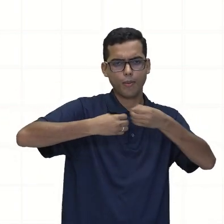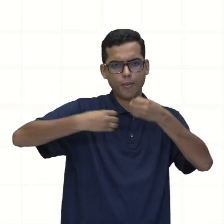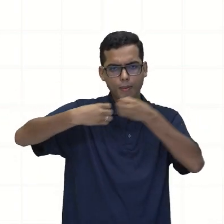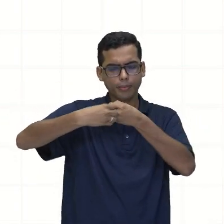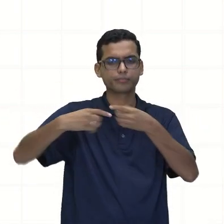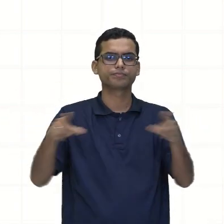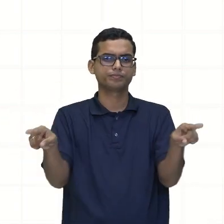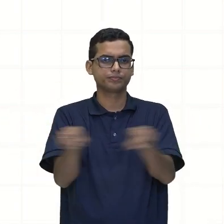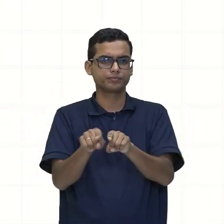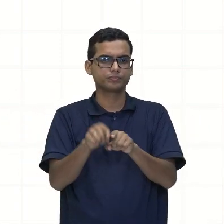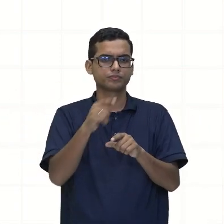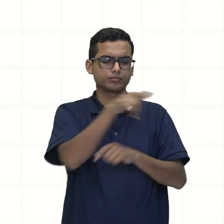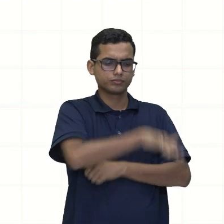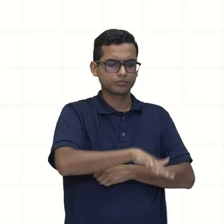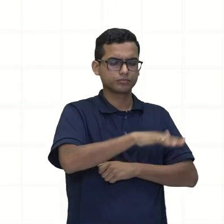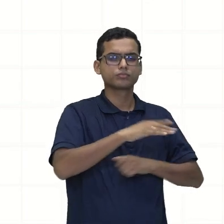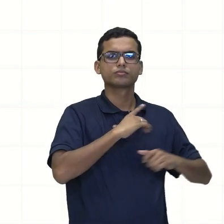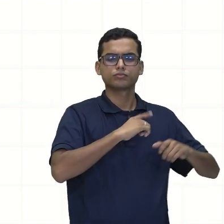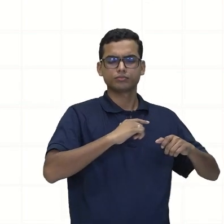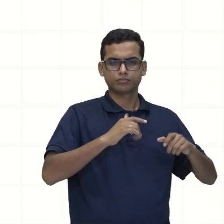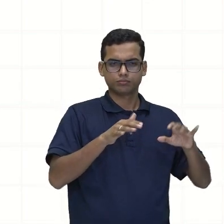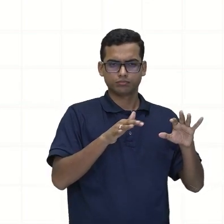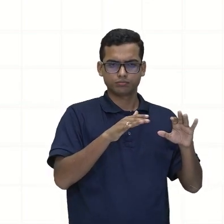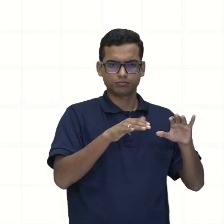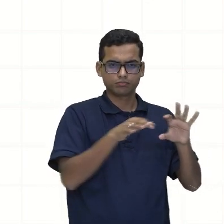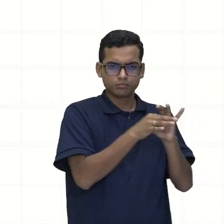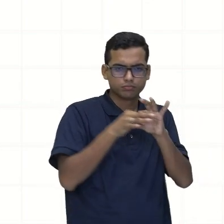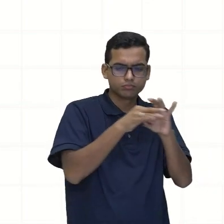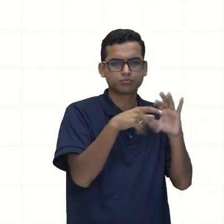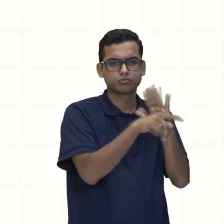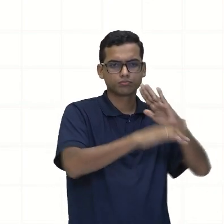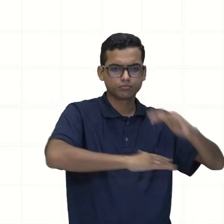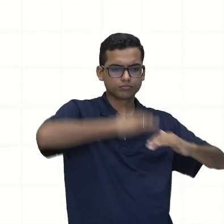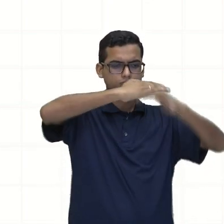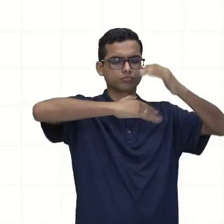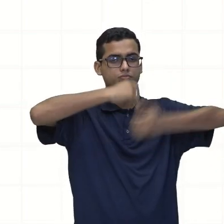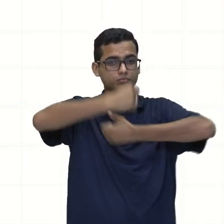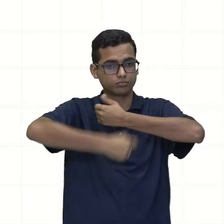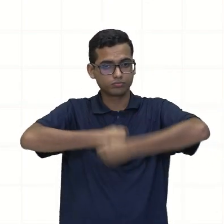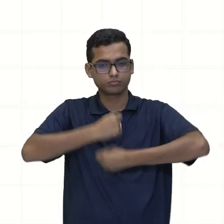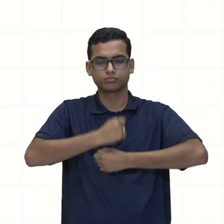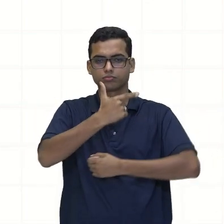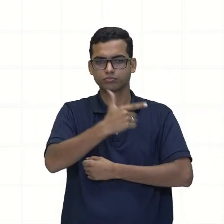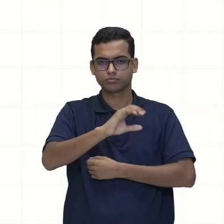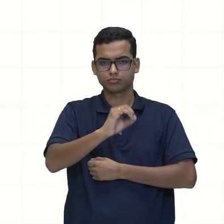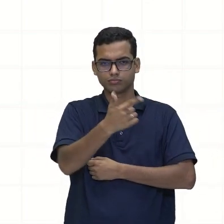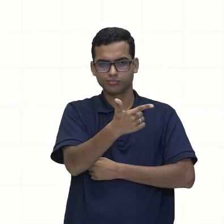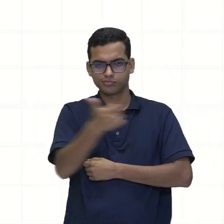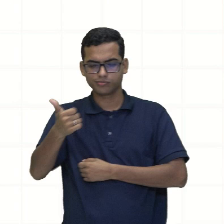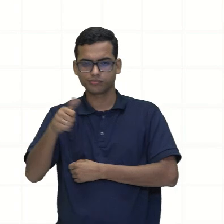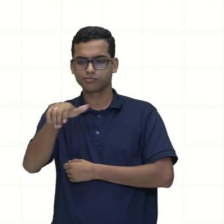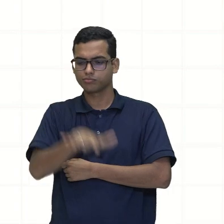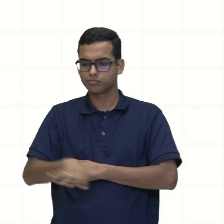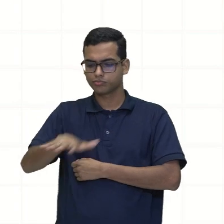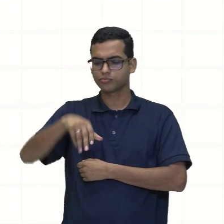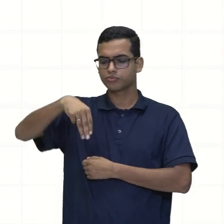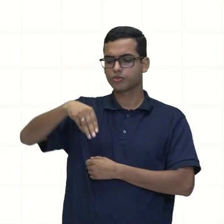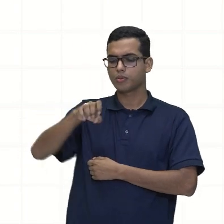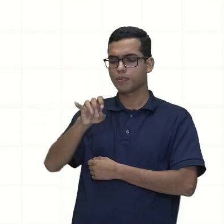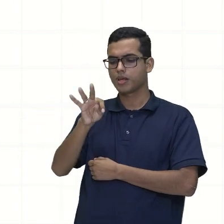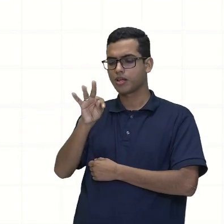de desenvolvimento, né, do ano de 2021. Então, uma região metropolitana, ela